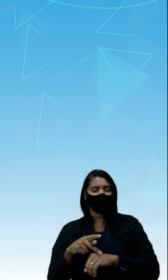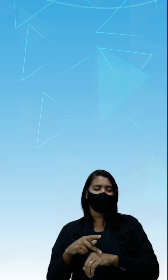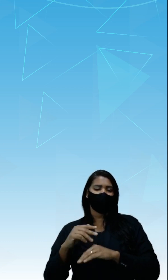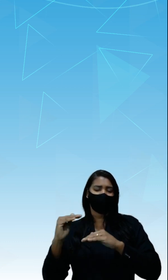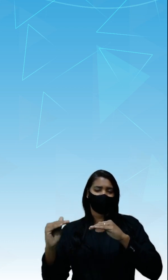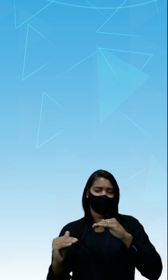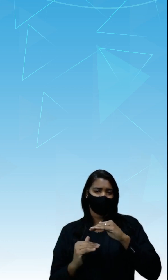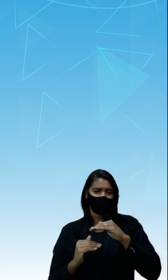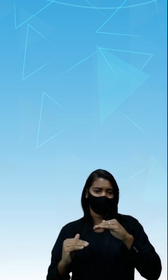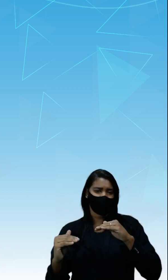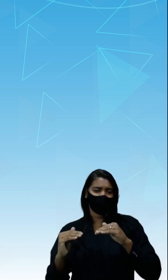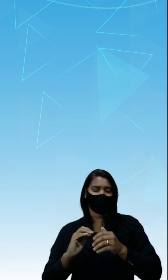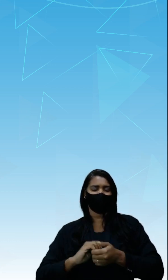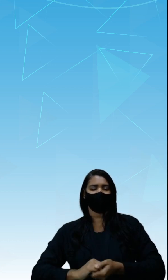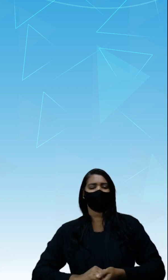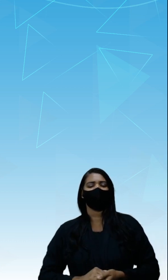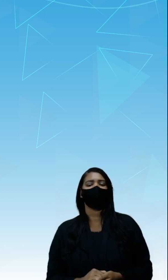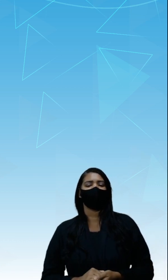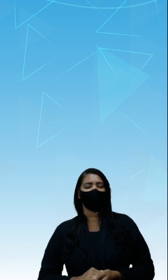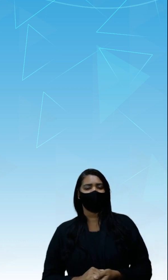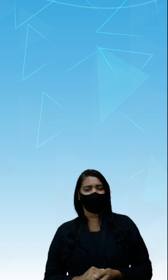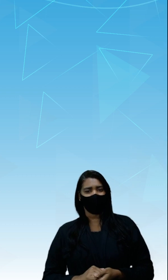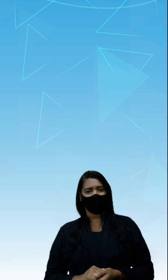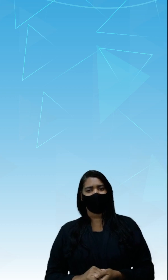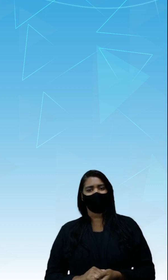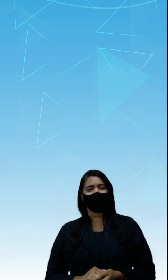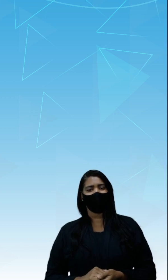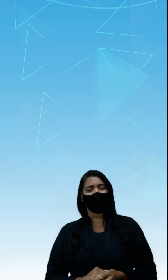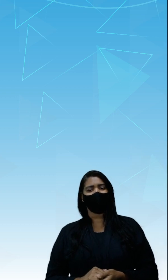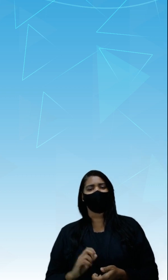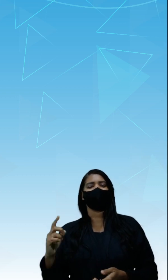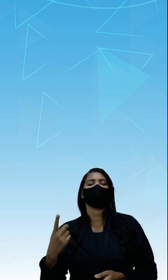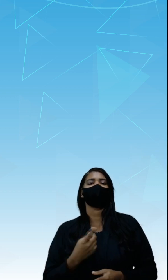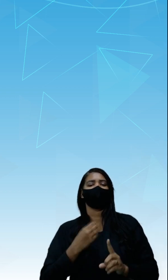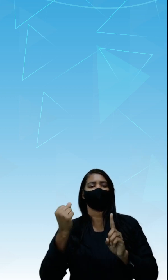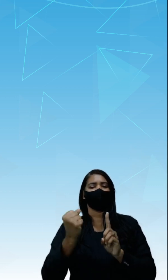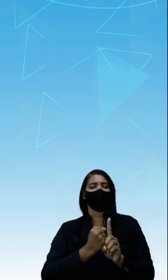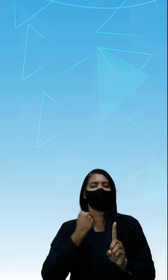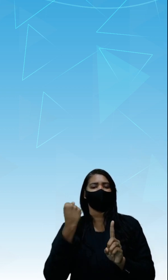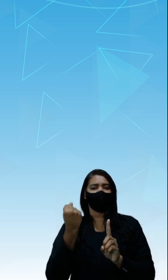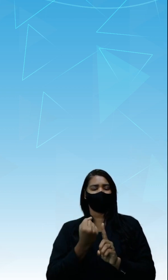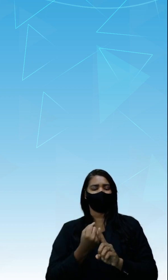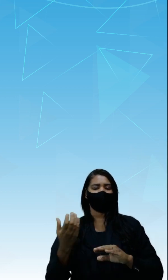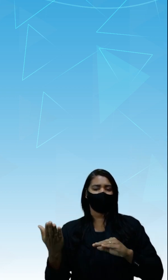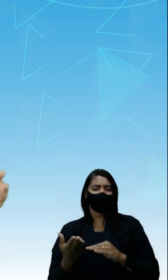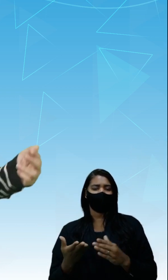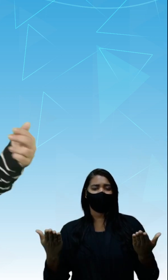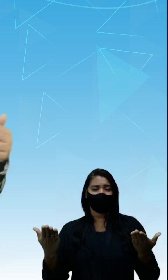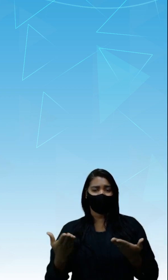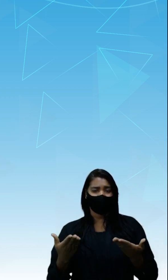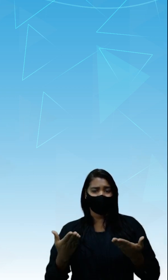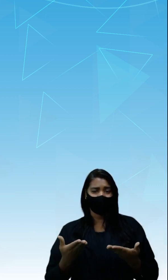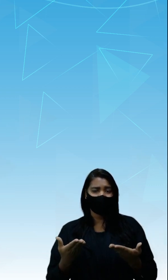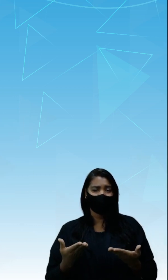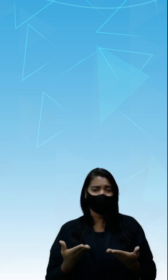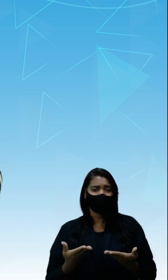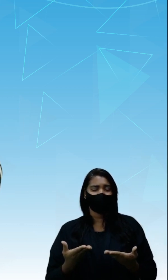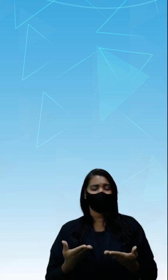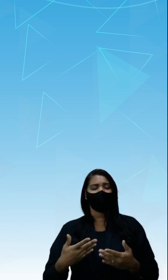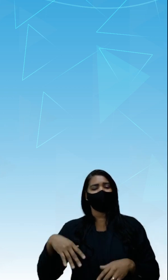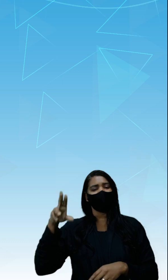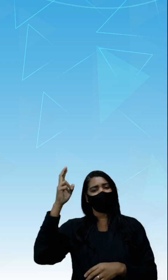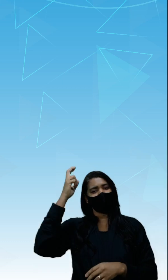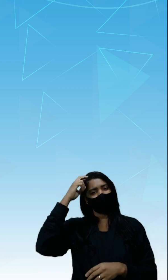menos privilegiadas, ou seja, inferiores, na nossa sociedade moderna, em questão de choque cultural